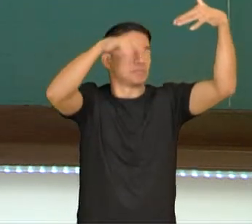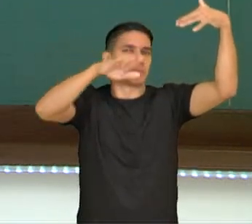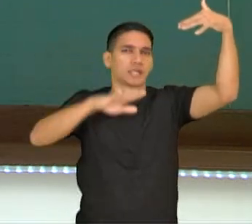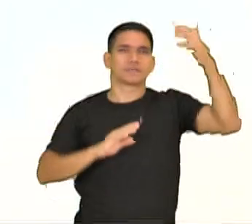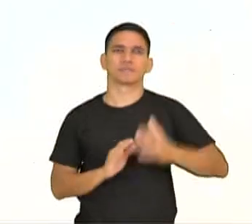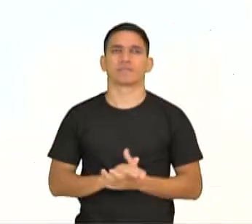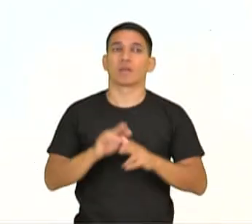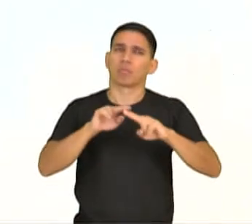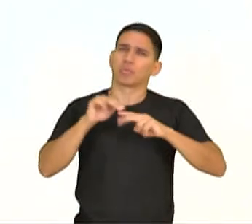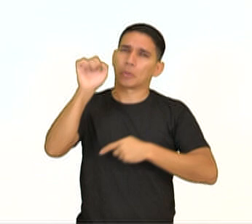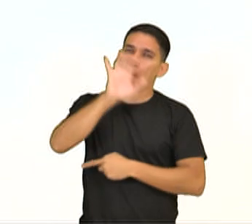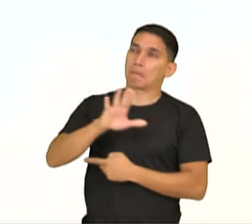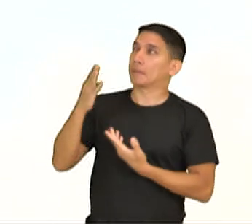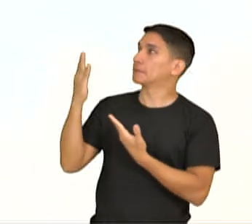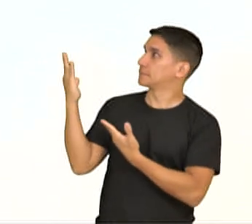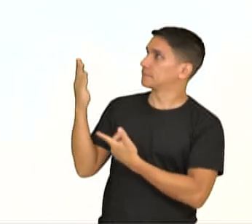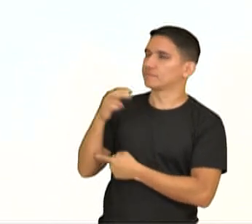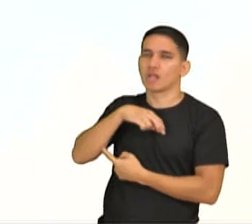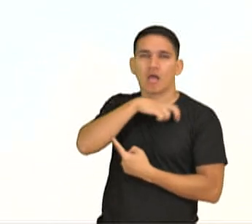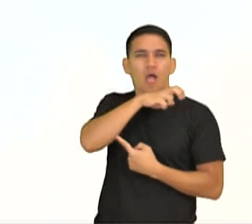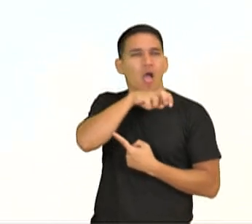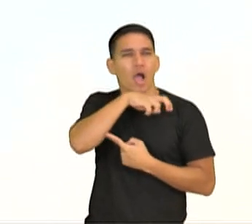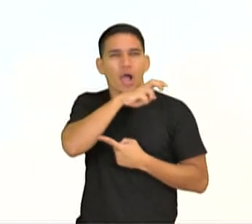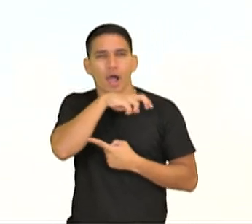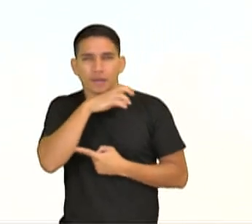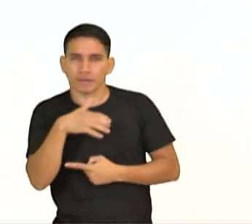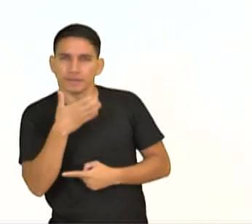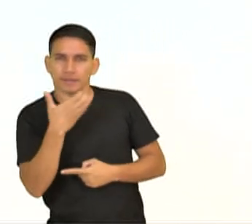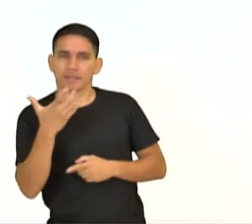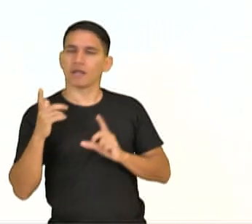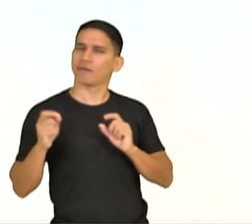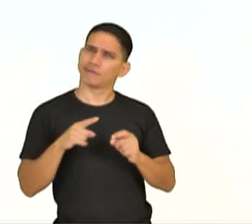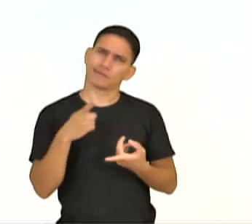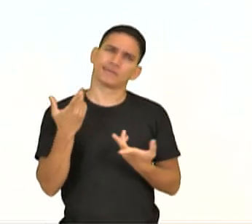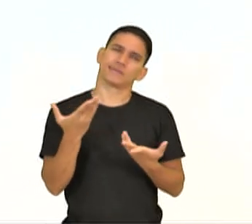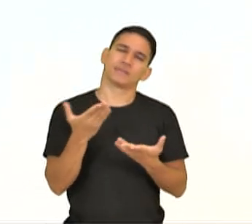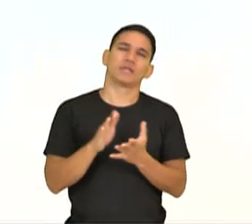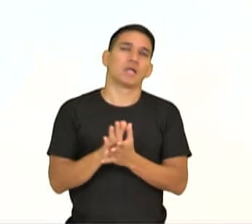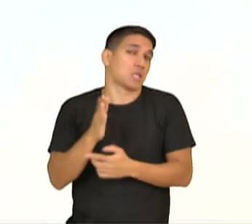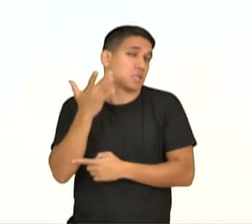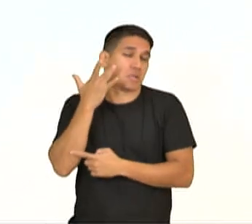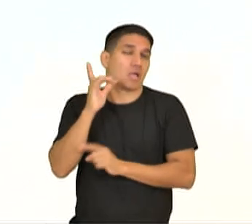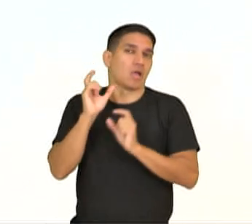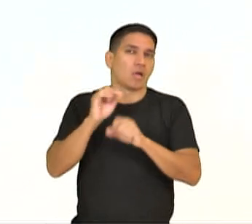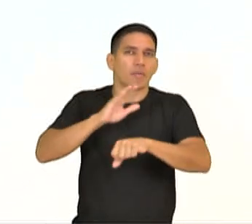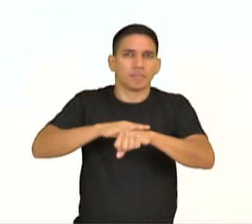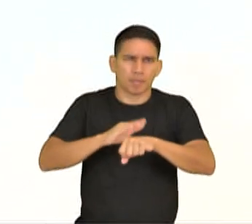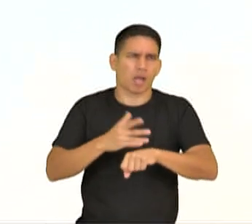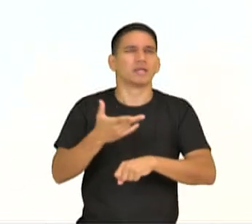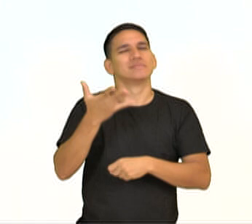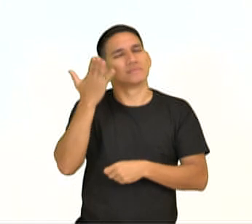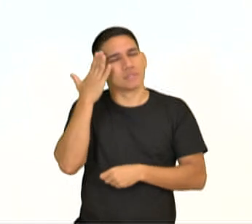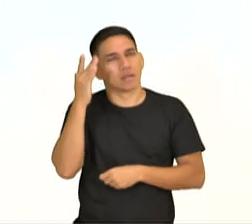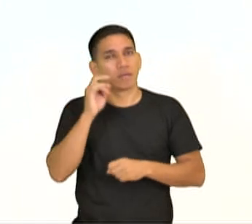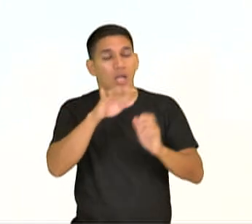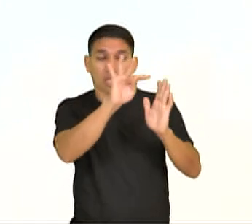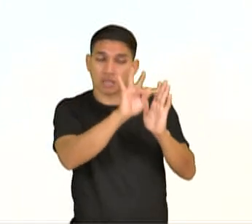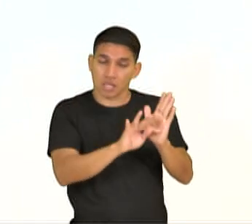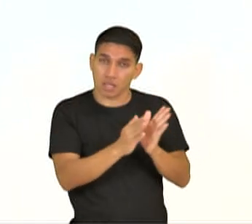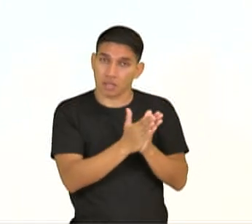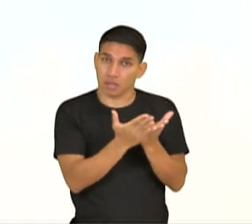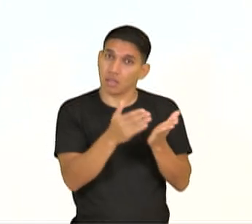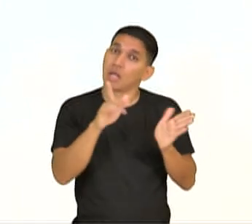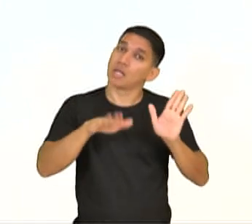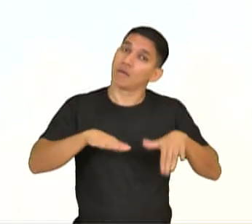essa imagem aqui, né, da cobra e da maçã, né, que a gente não sabe lá pelo texto bíblico se era uma maçã. Existe